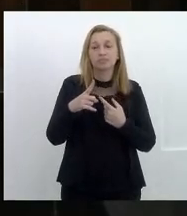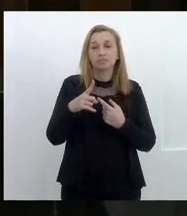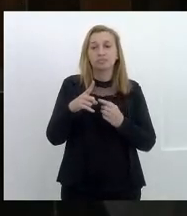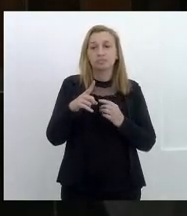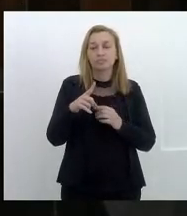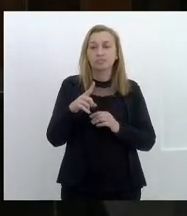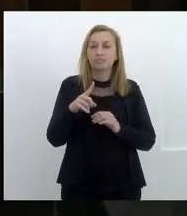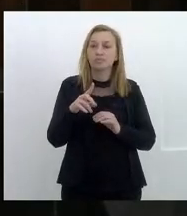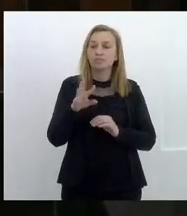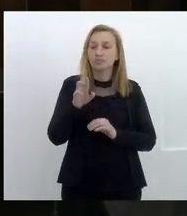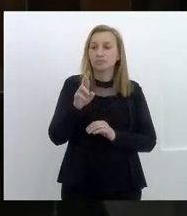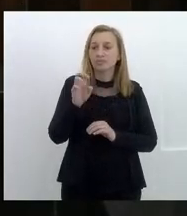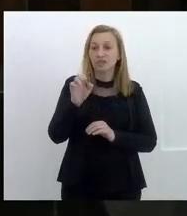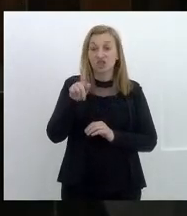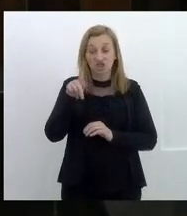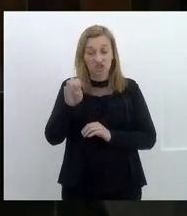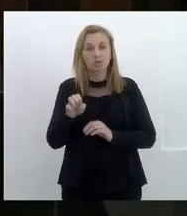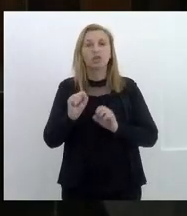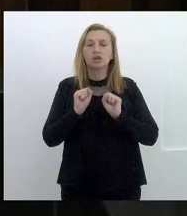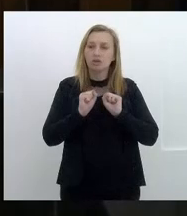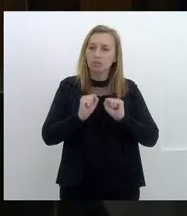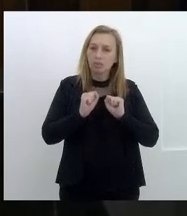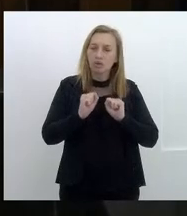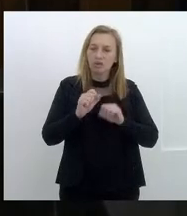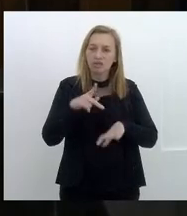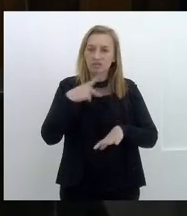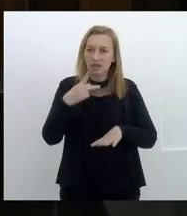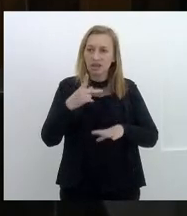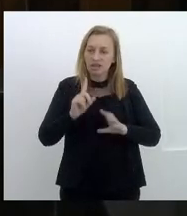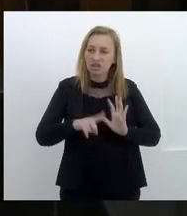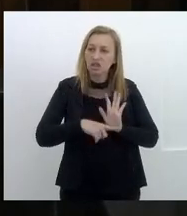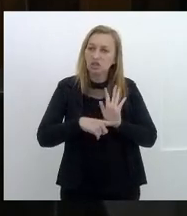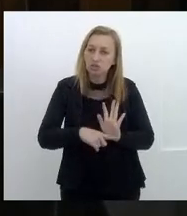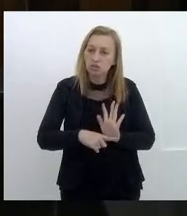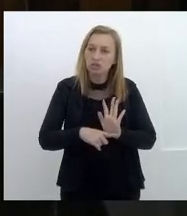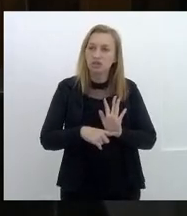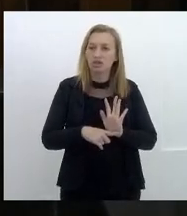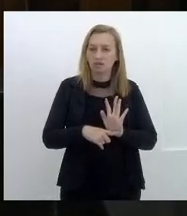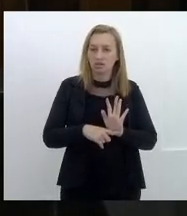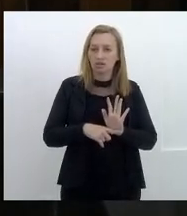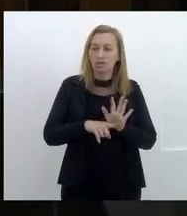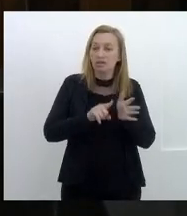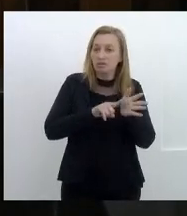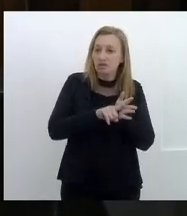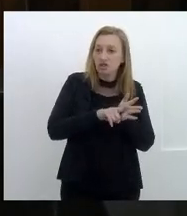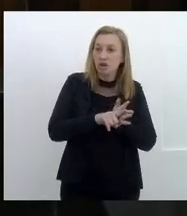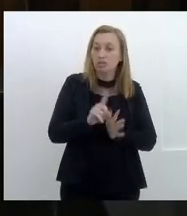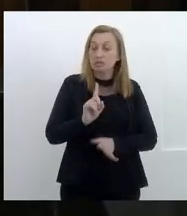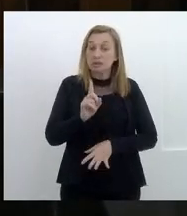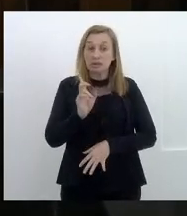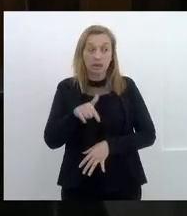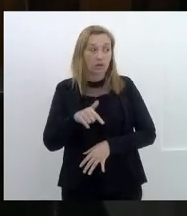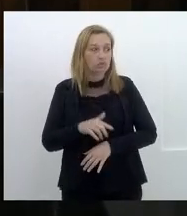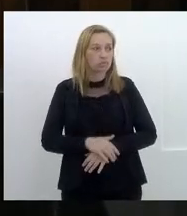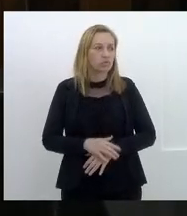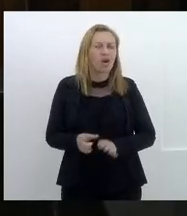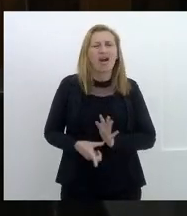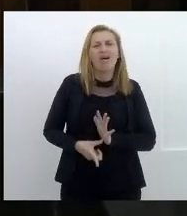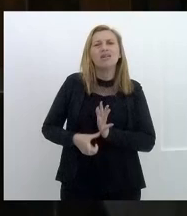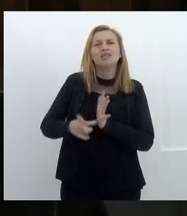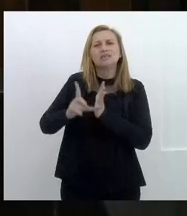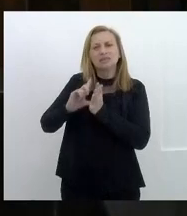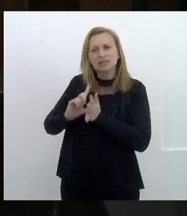deputada Martha Rocha de recuperação fiscal ou senão vejamos antes